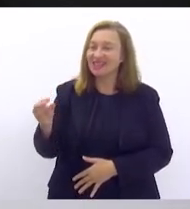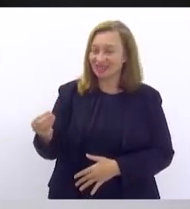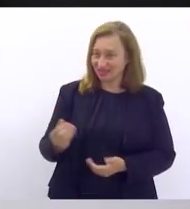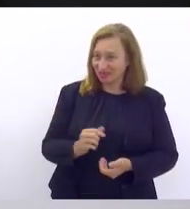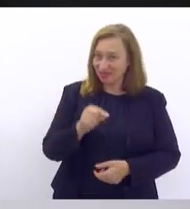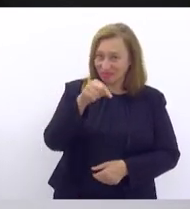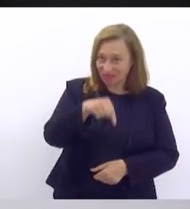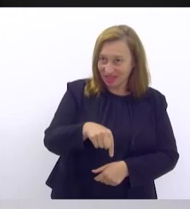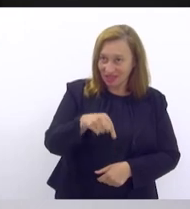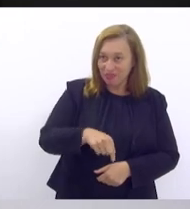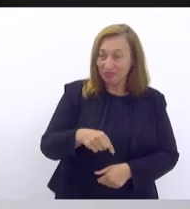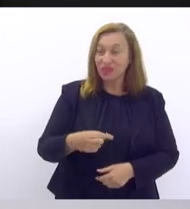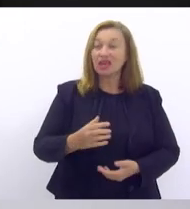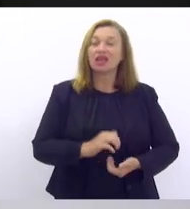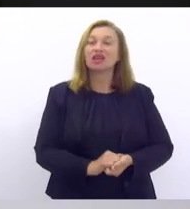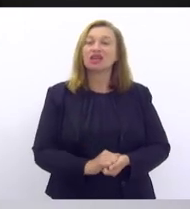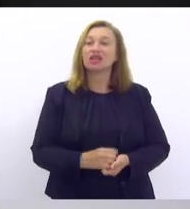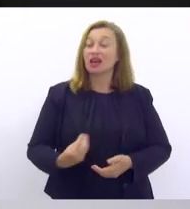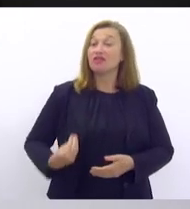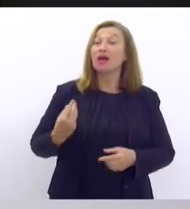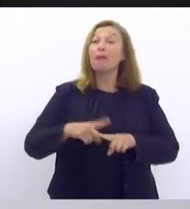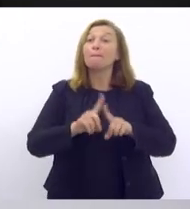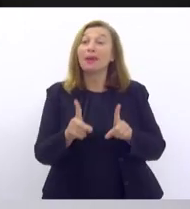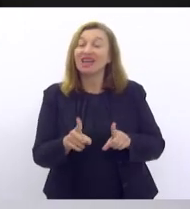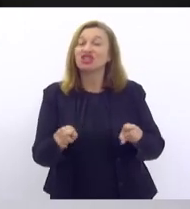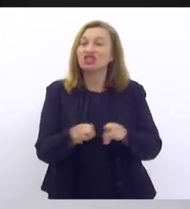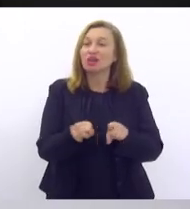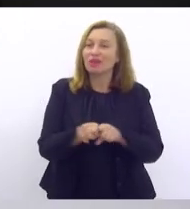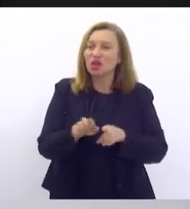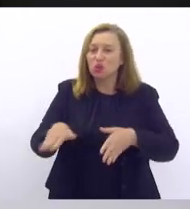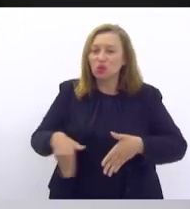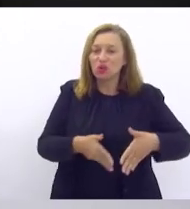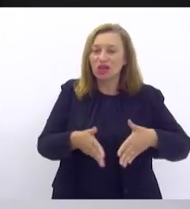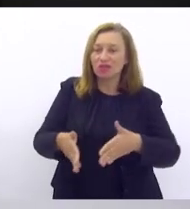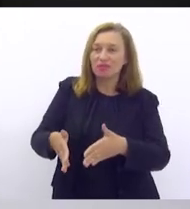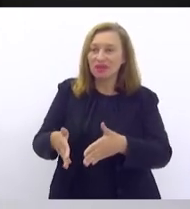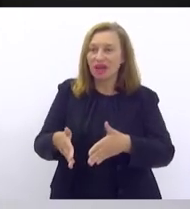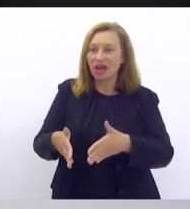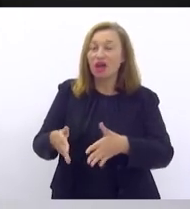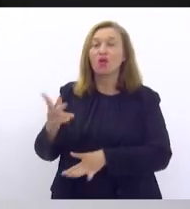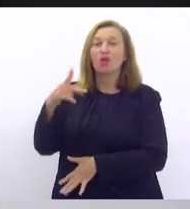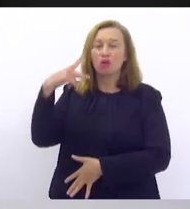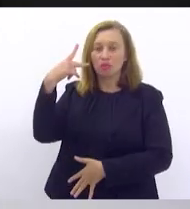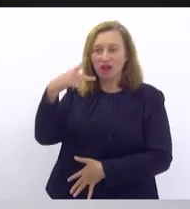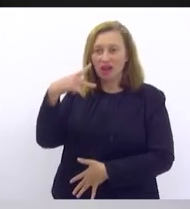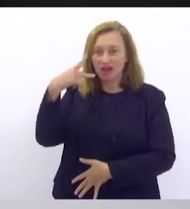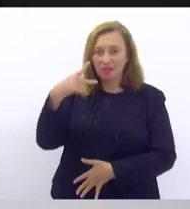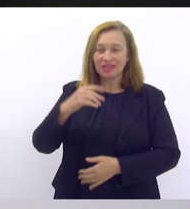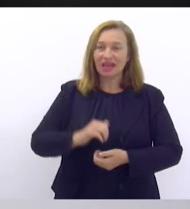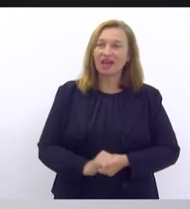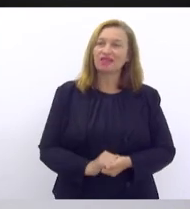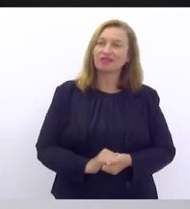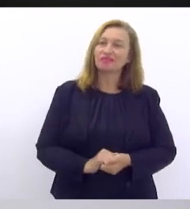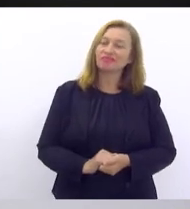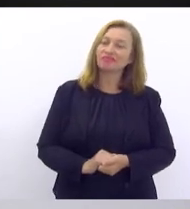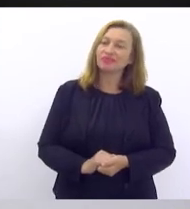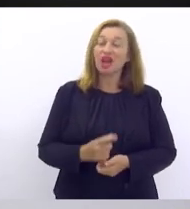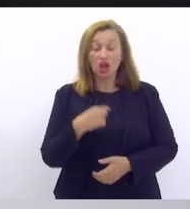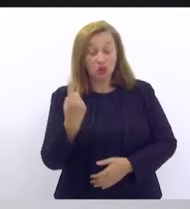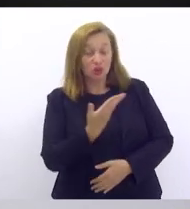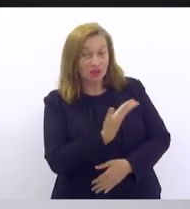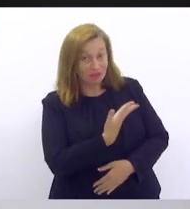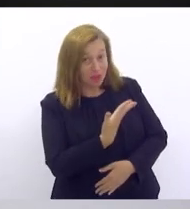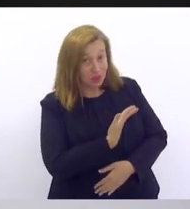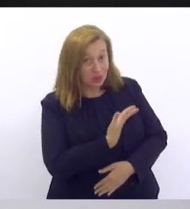dando, não somente na vida, mas sobretudo no caminhar como parlamentar, aos nossos